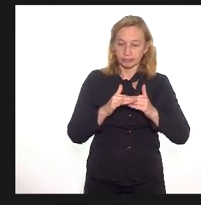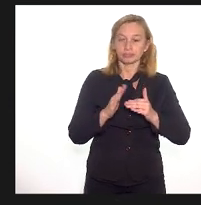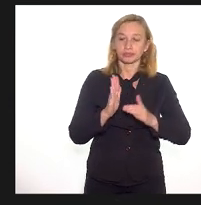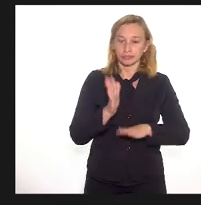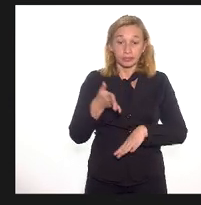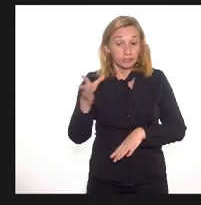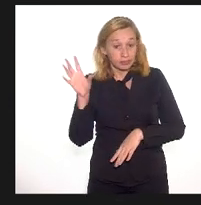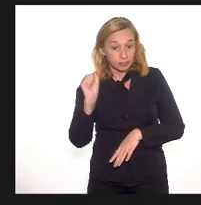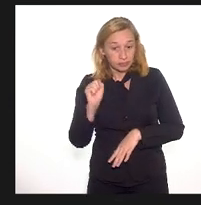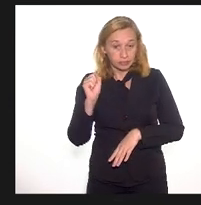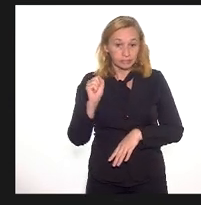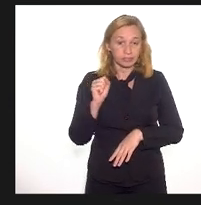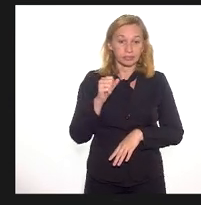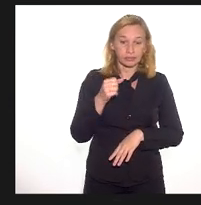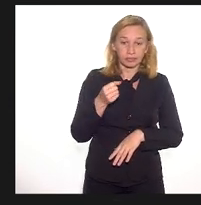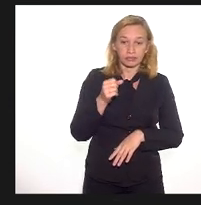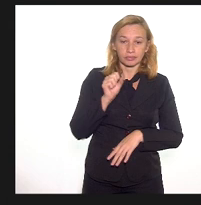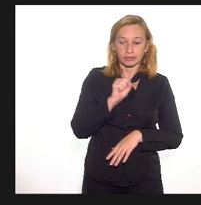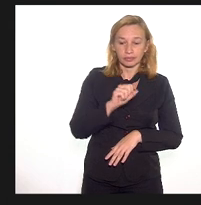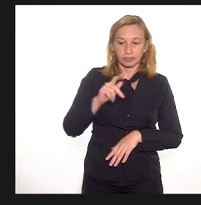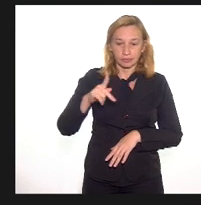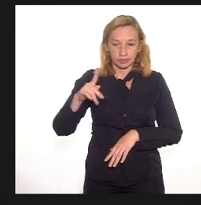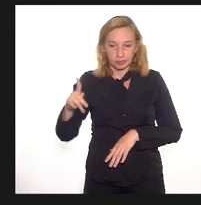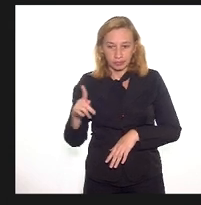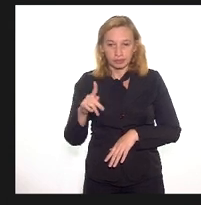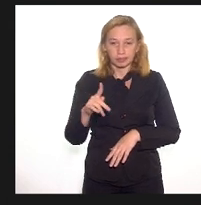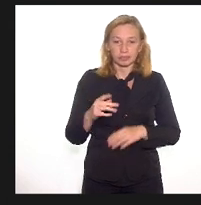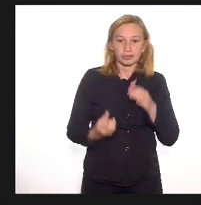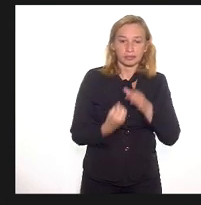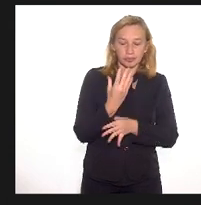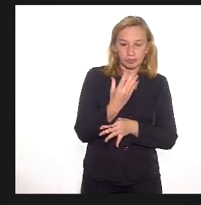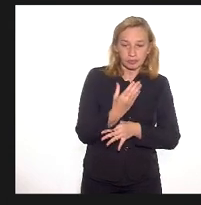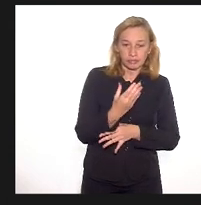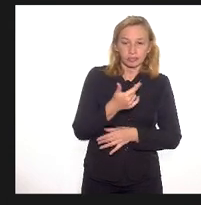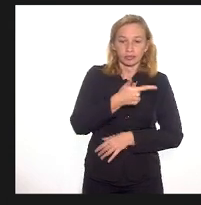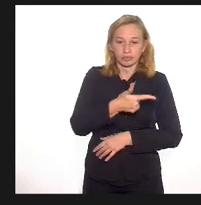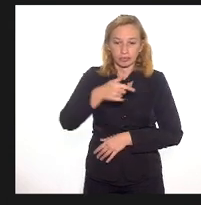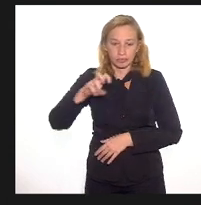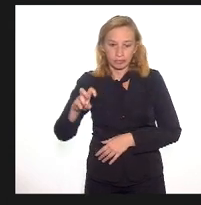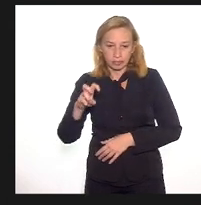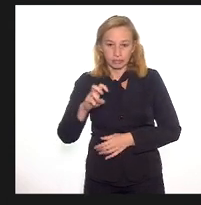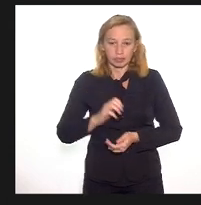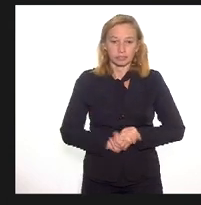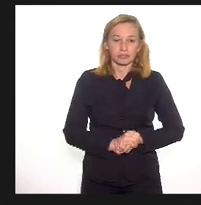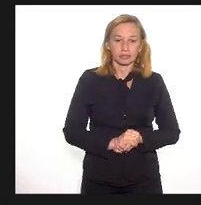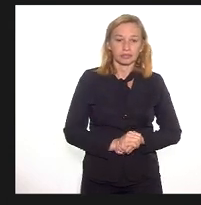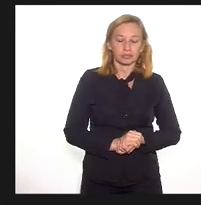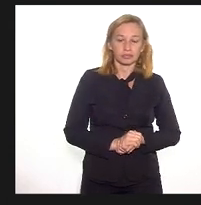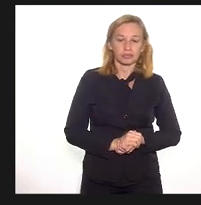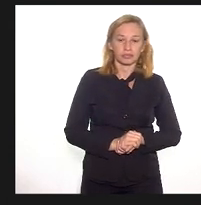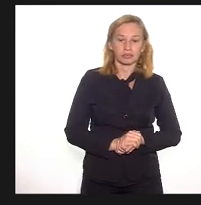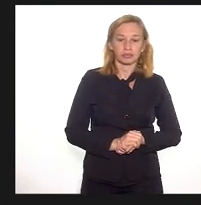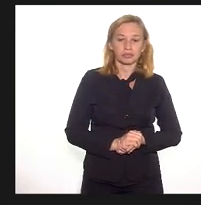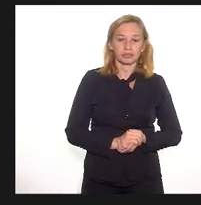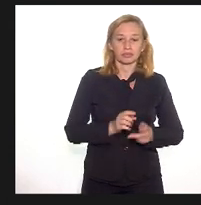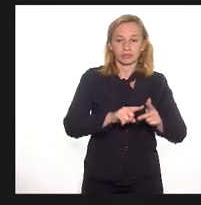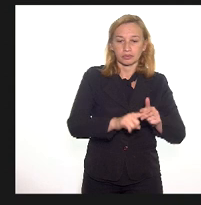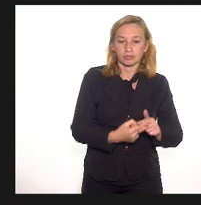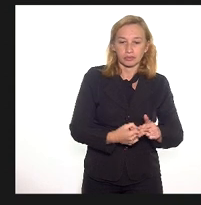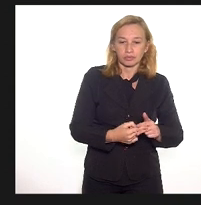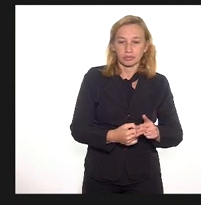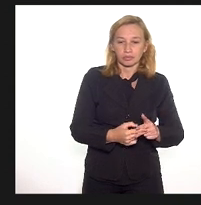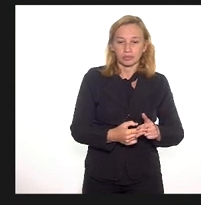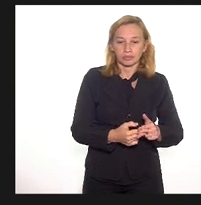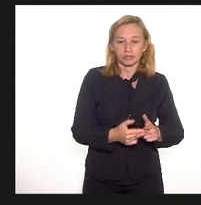ouviram falar do CIPETRO, criado em 2015, é um ajuste CINIEF 13 de 2015, se eu não estou enganado